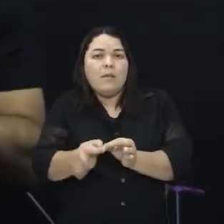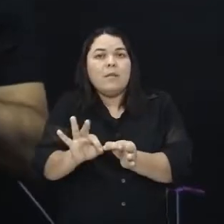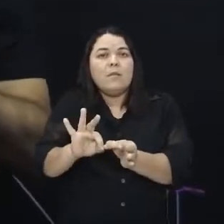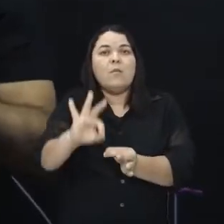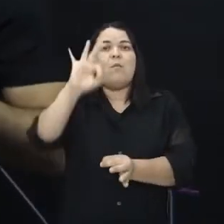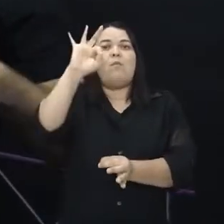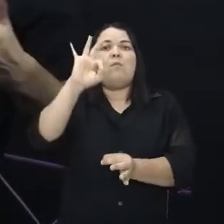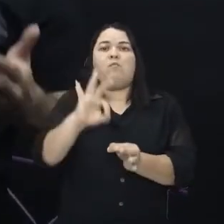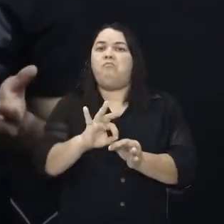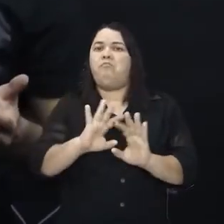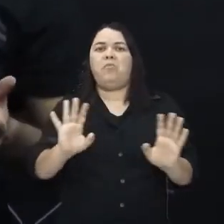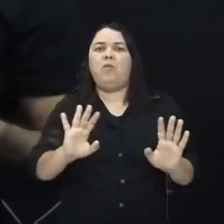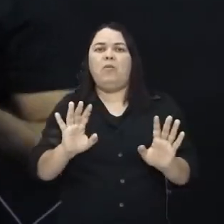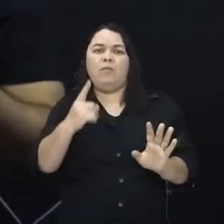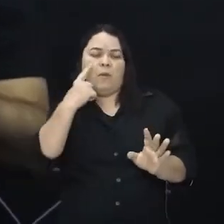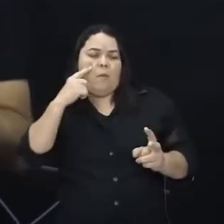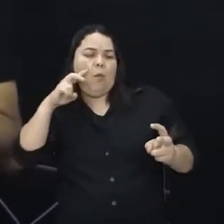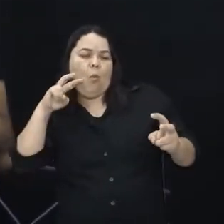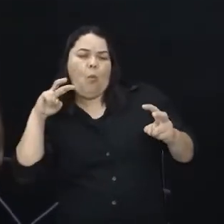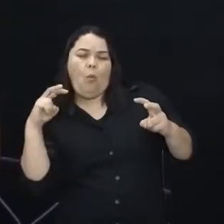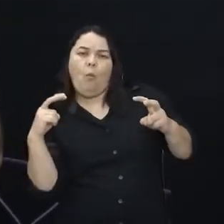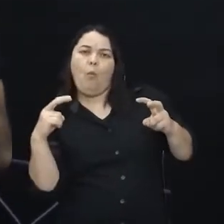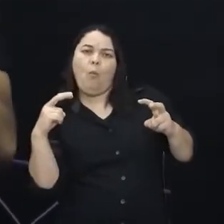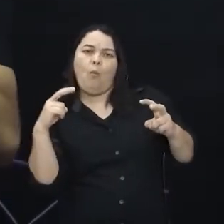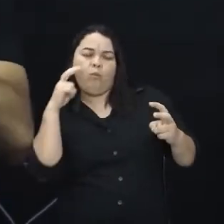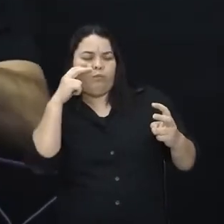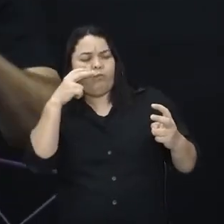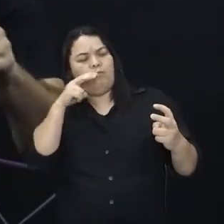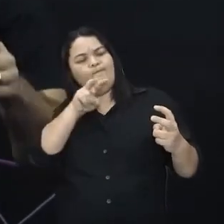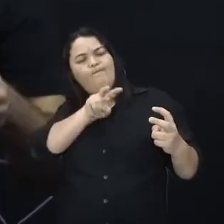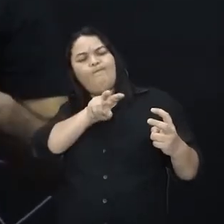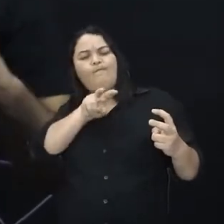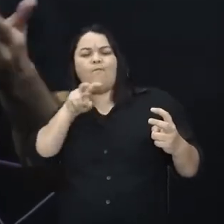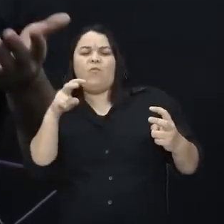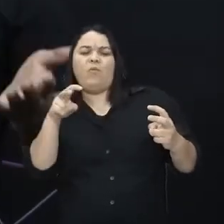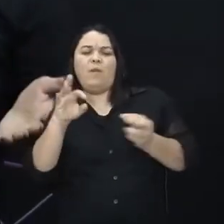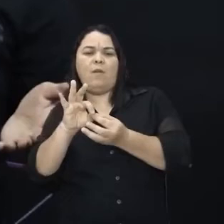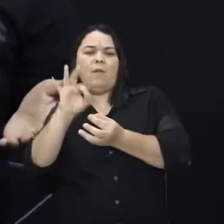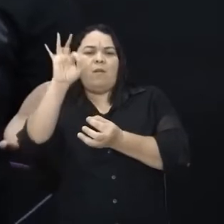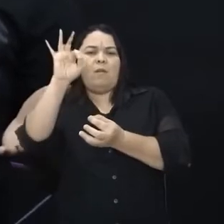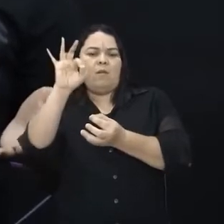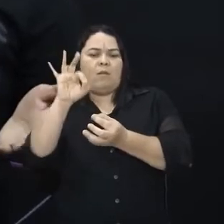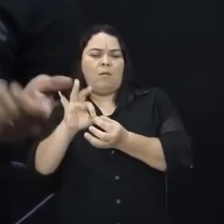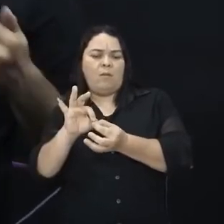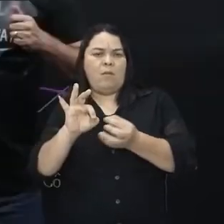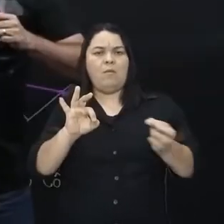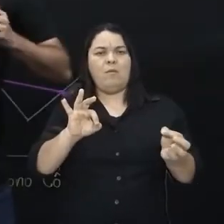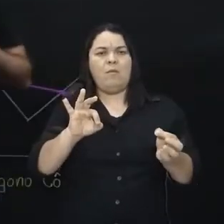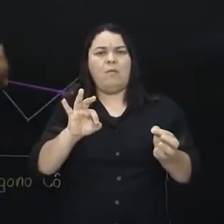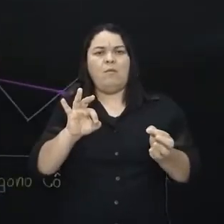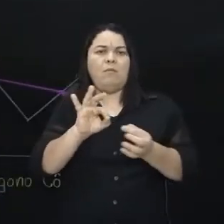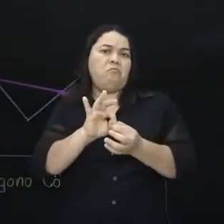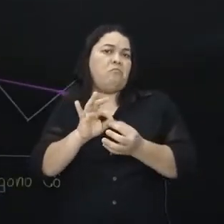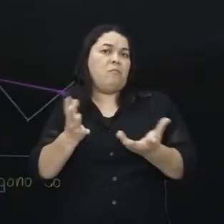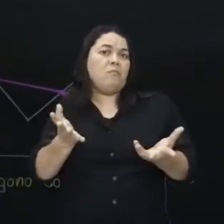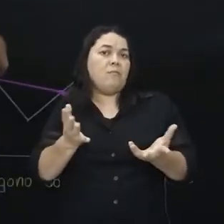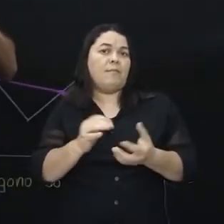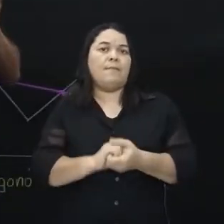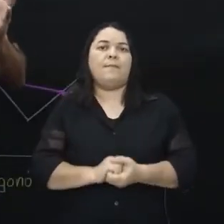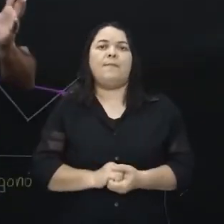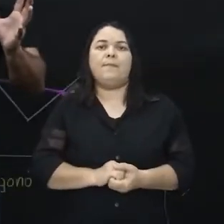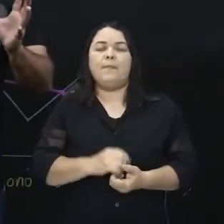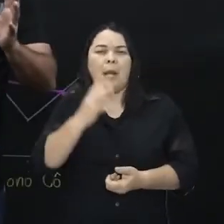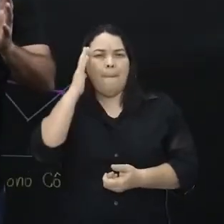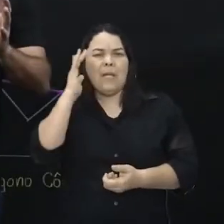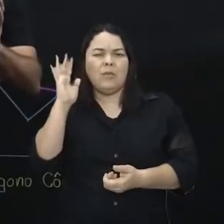de como você vê essa figura, você classifica as suas medidas em relação a isso. Então, geralmente, né,